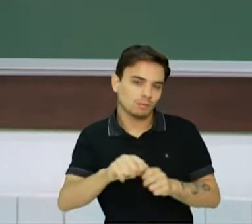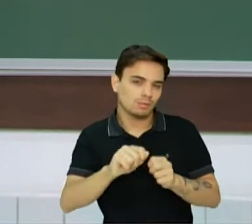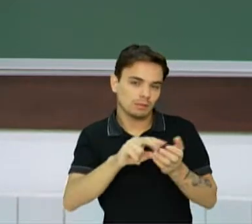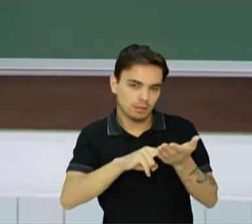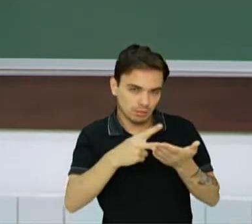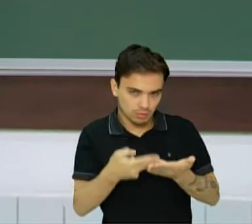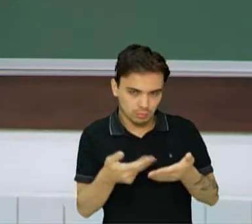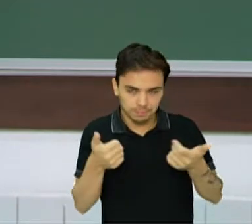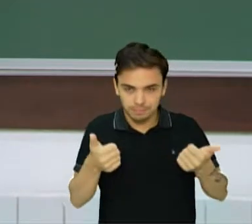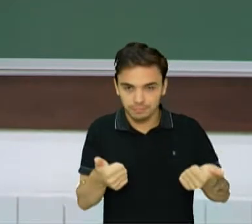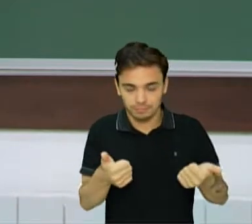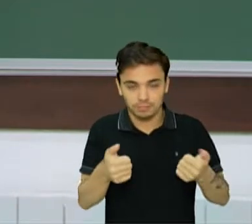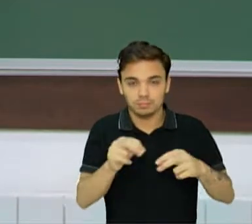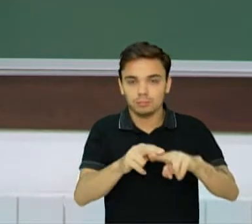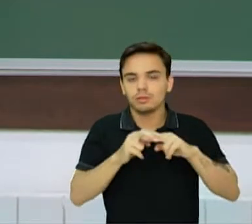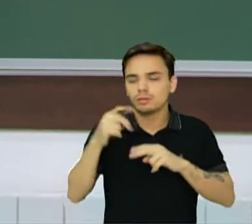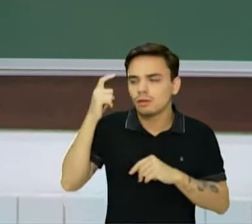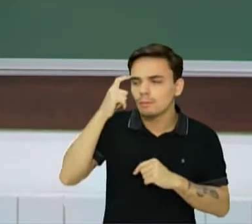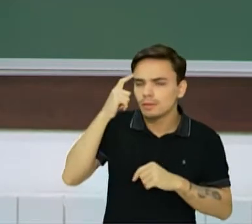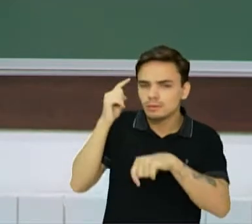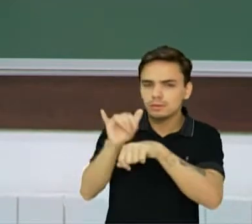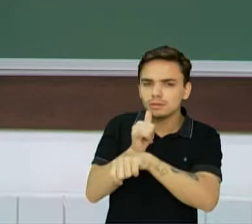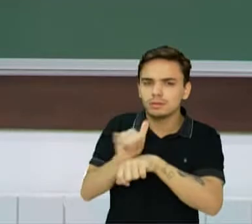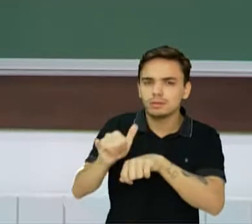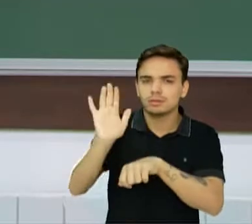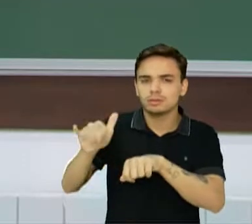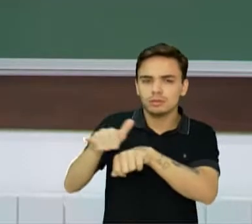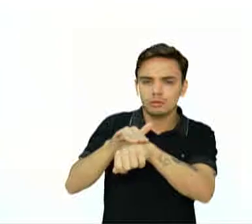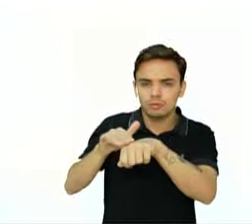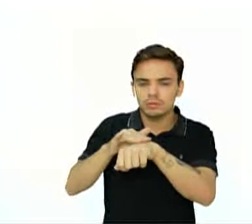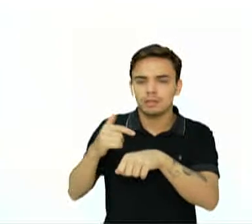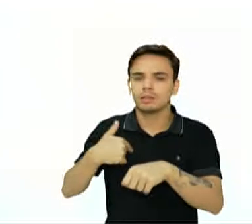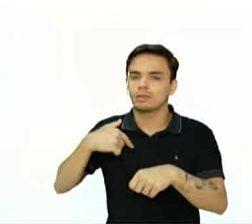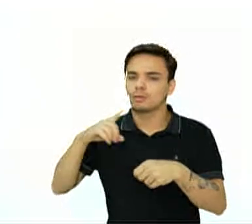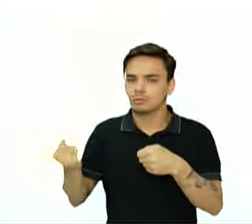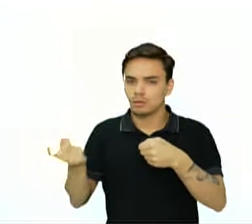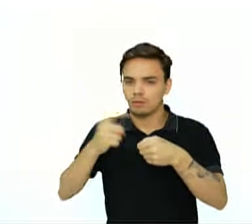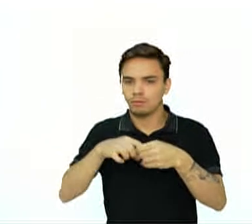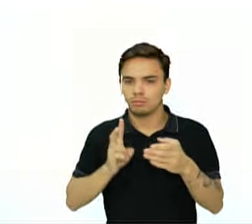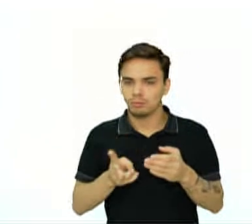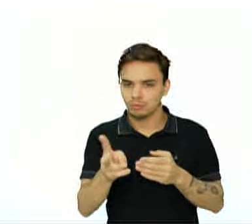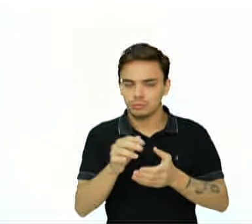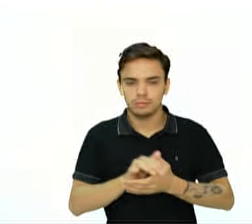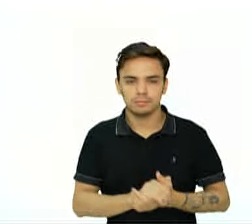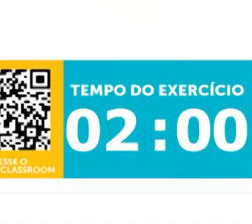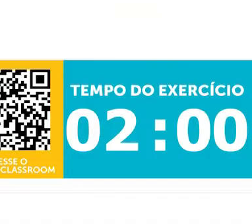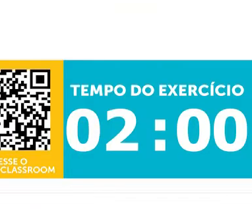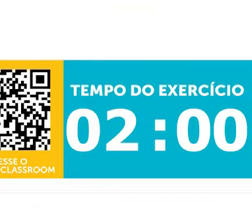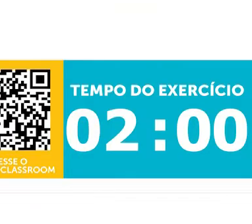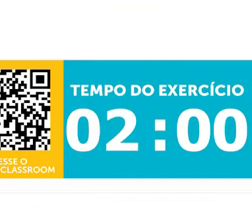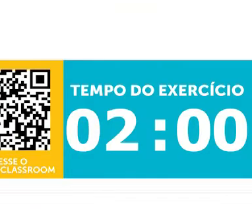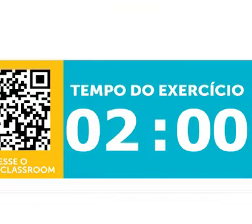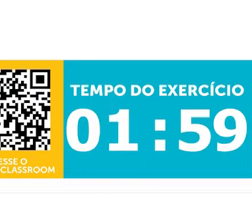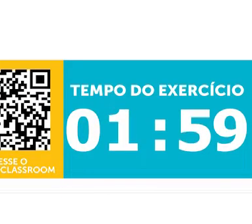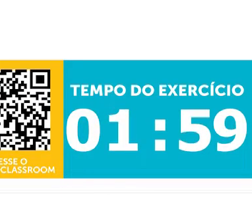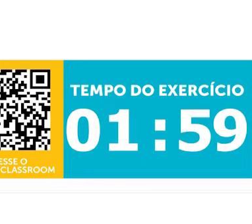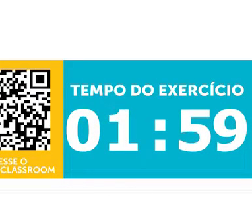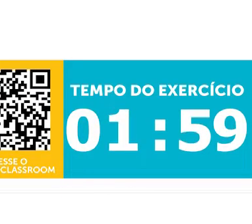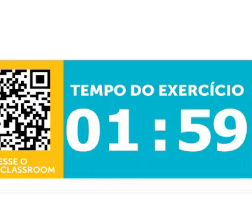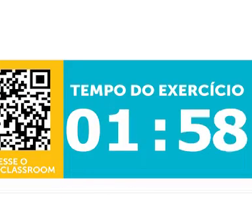tradução, ok? Então, pensa naquelas estratégias que a gente conversou e eu já volto aí para a gente dar continuidade.